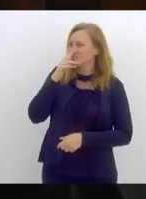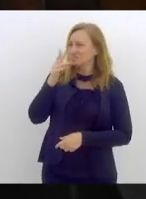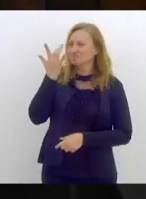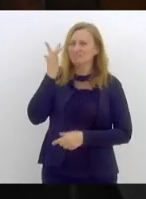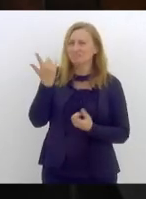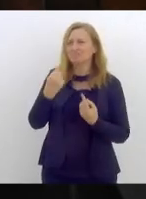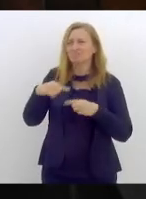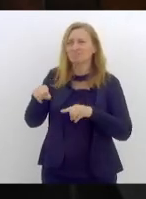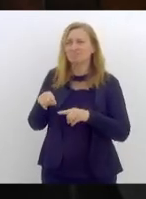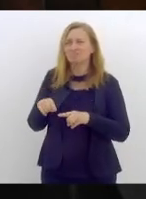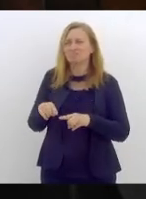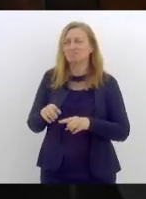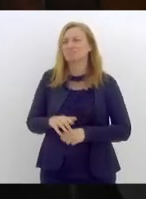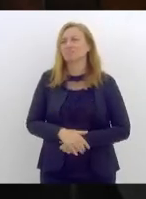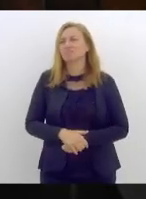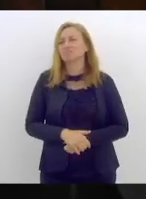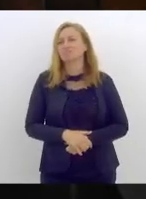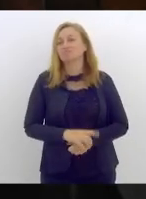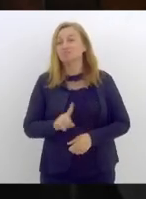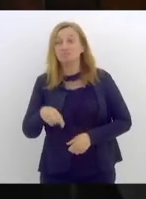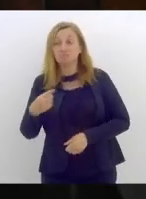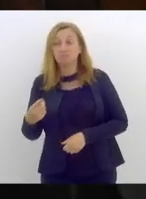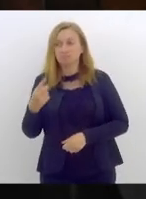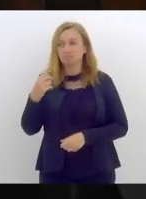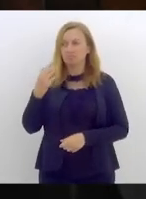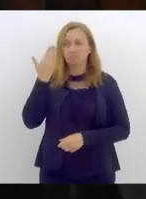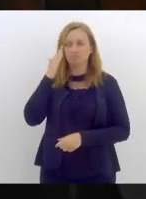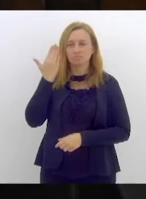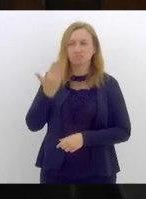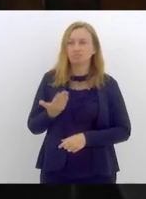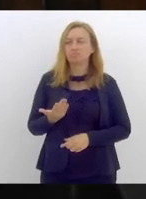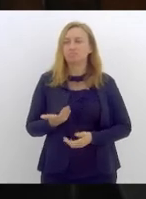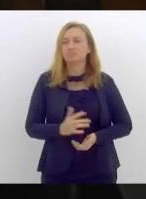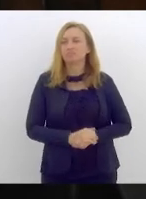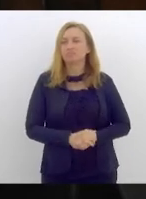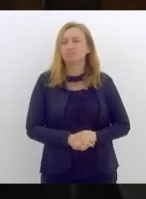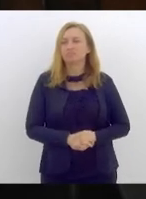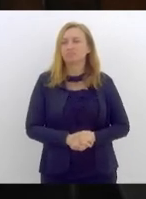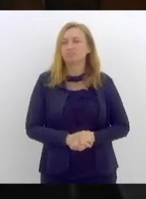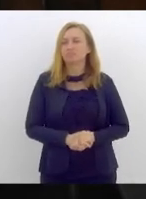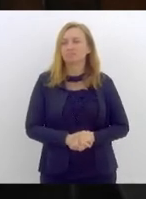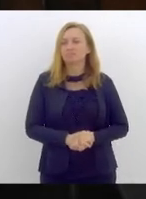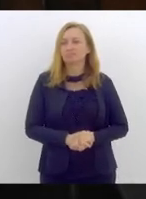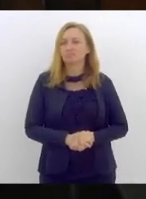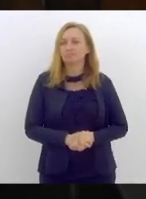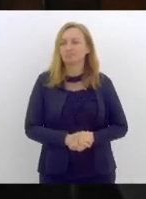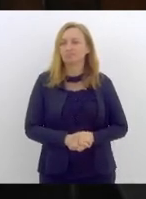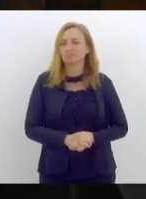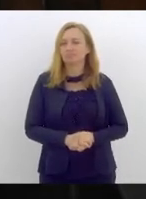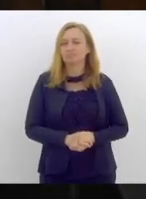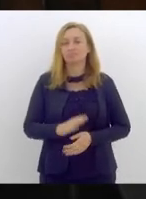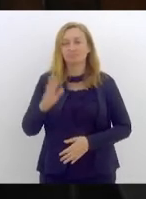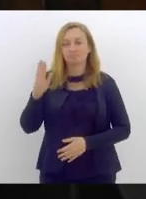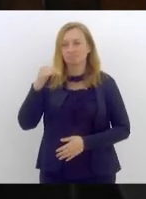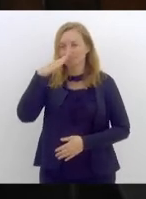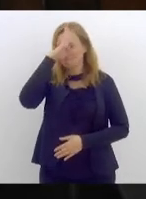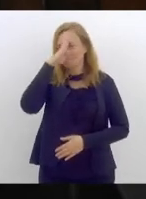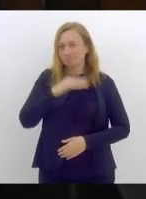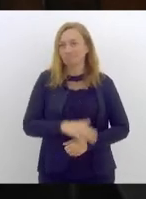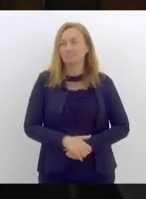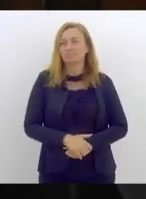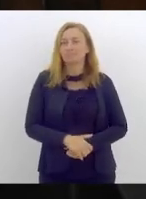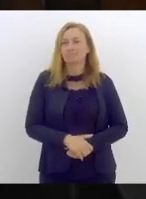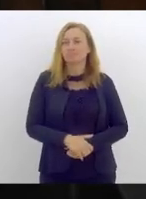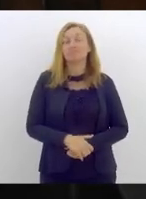contrário quem parece ter uma outra leitura a respeito disso é o candidato Jair bolsonaro